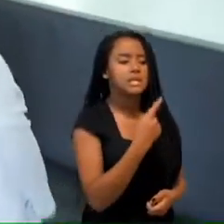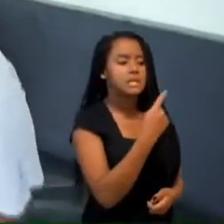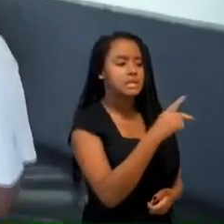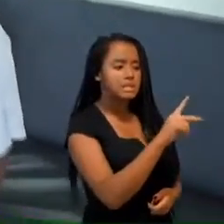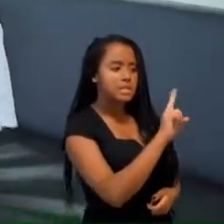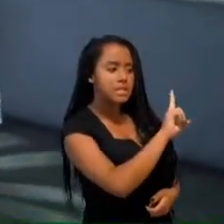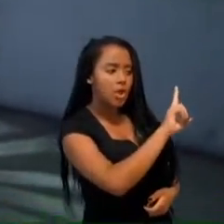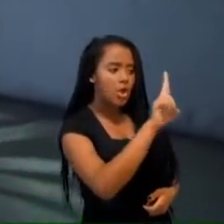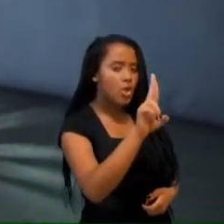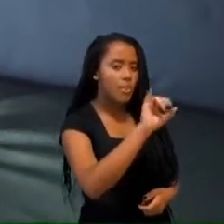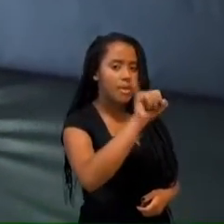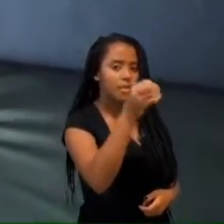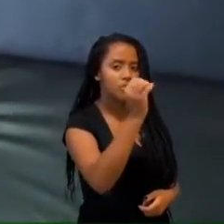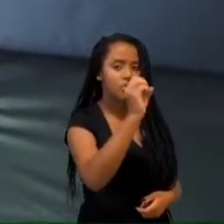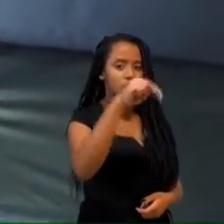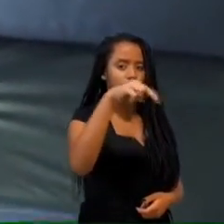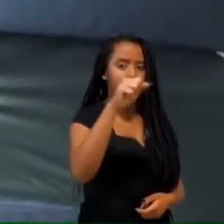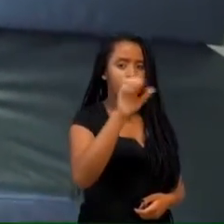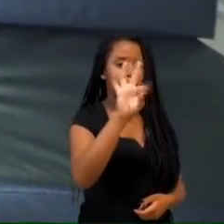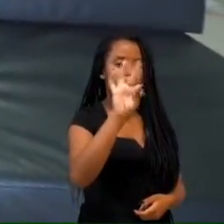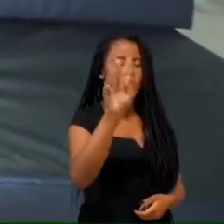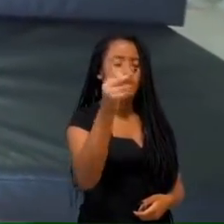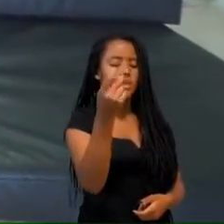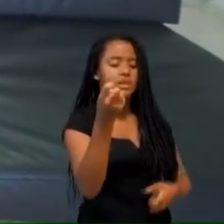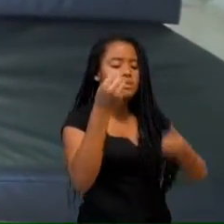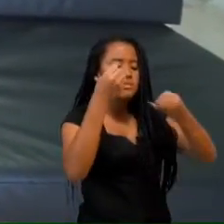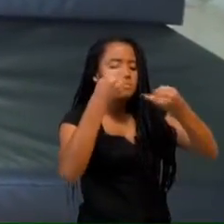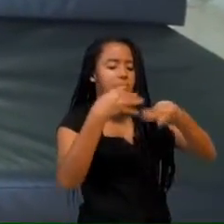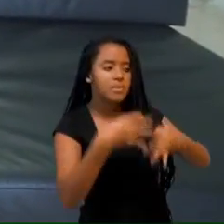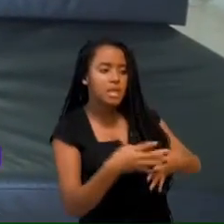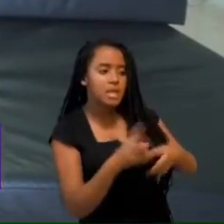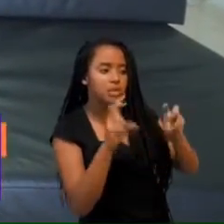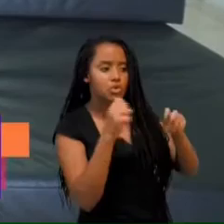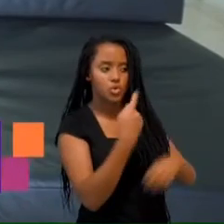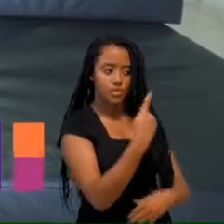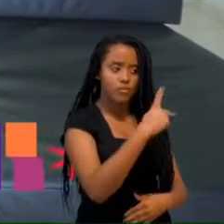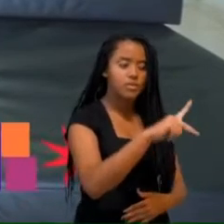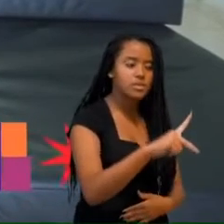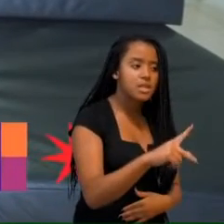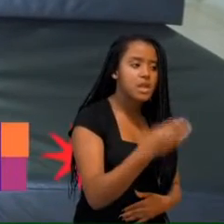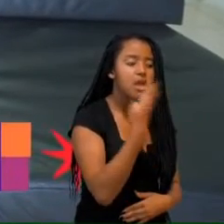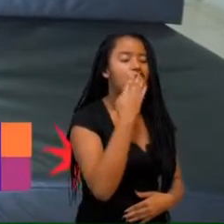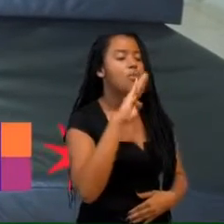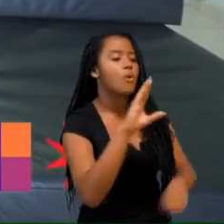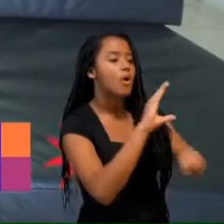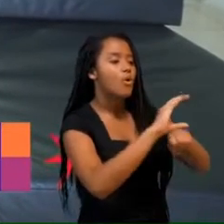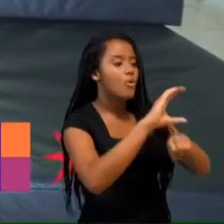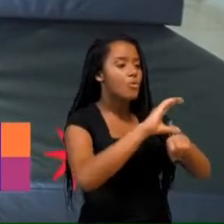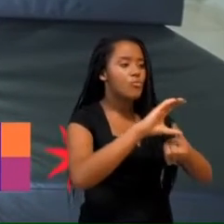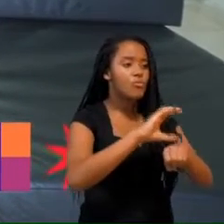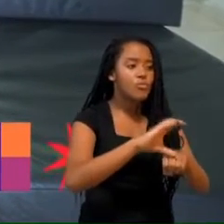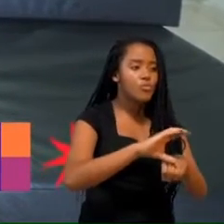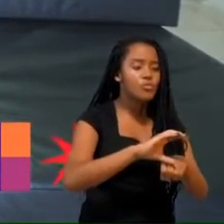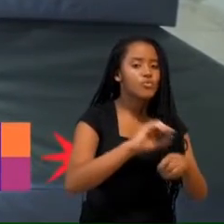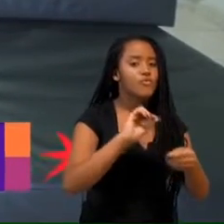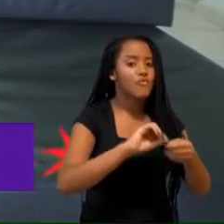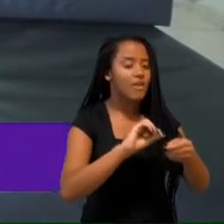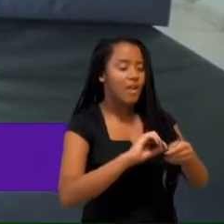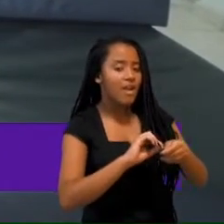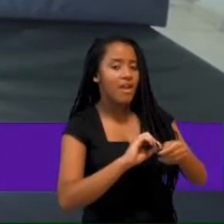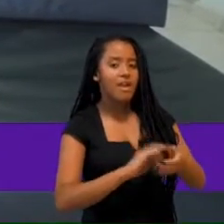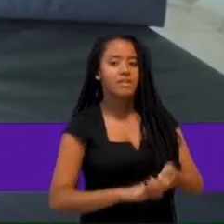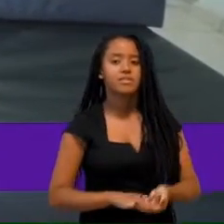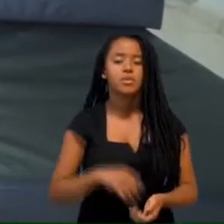Jonathan Então conta um pouquinho pra gente sobre você qual o curso que você faz quando que você decidiu vir aqui PR